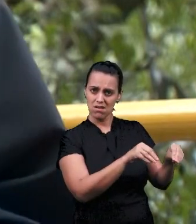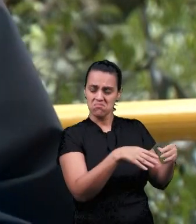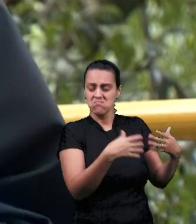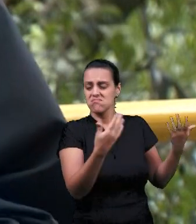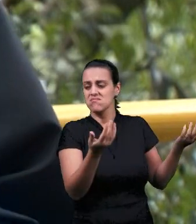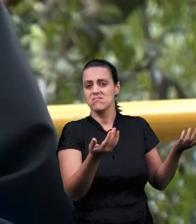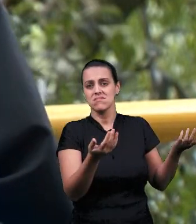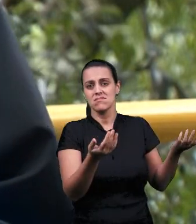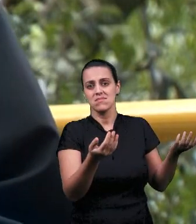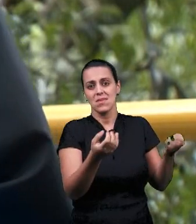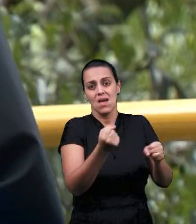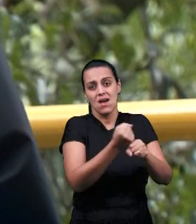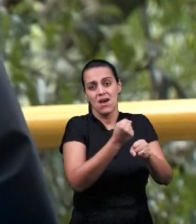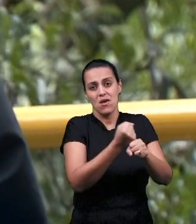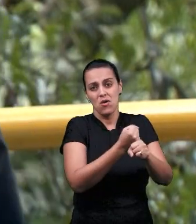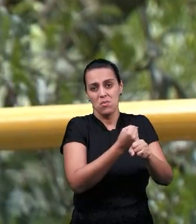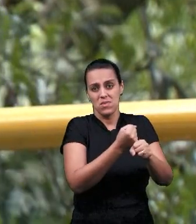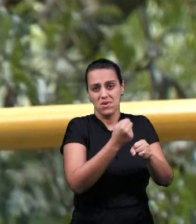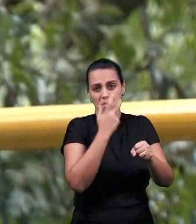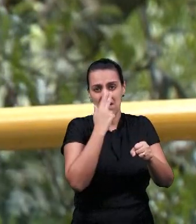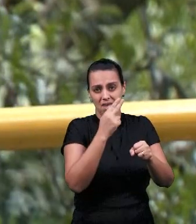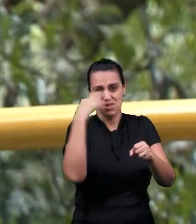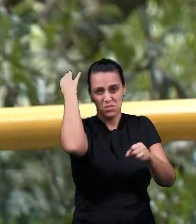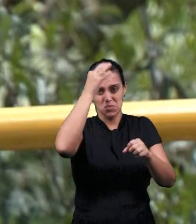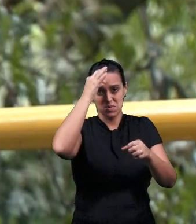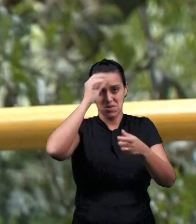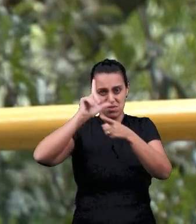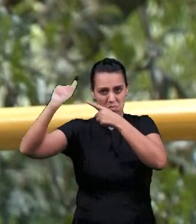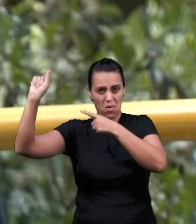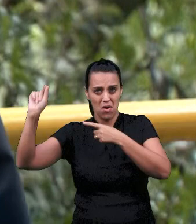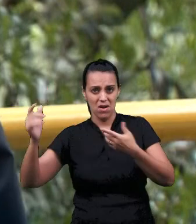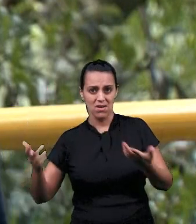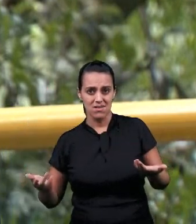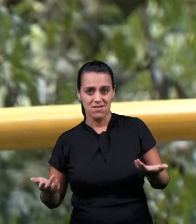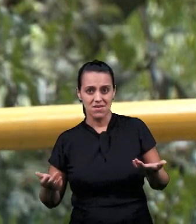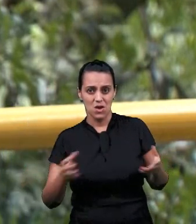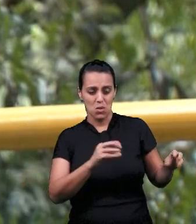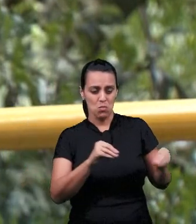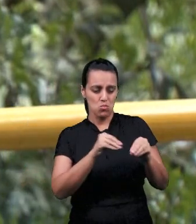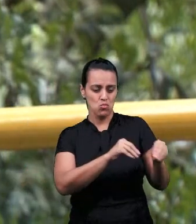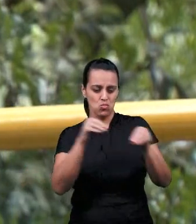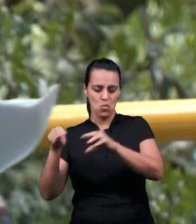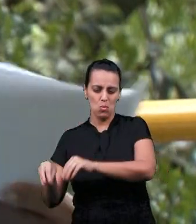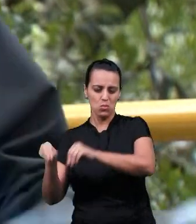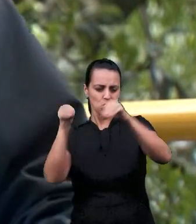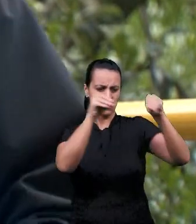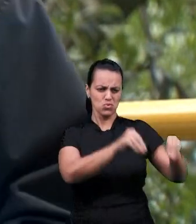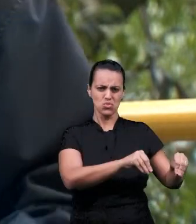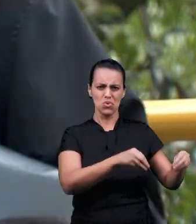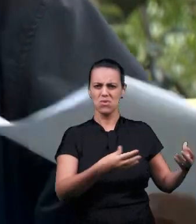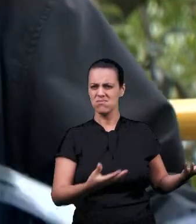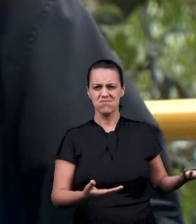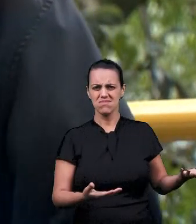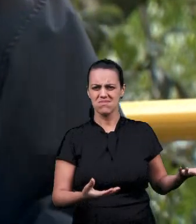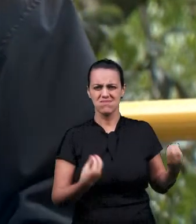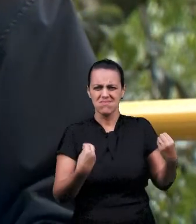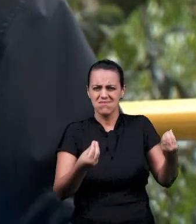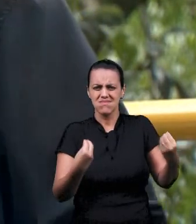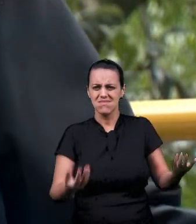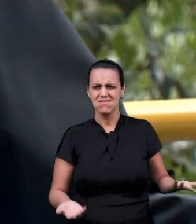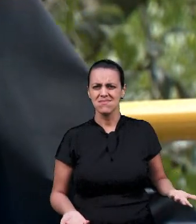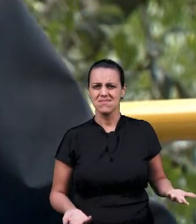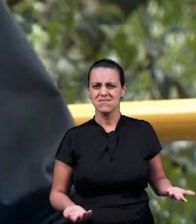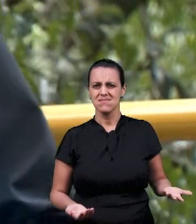obra do Espírito, que o Espírito Santo foi embora, entendeu? E mudou de endereço, com 10 pessoas mais, com 10, 5, 20, 30, 40,